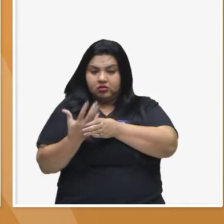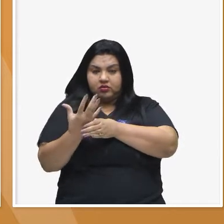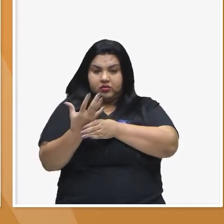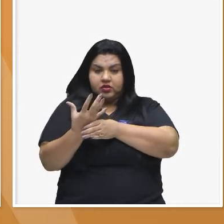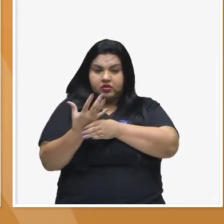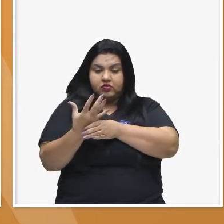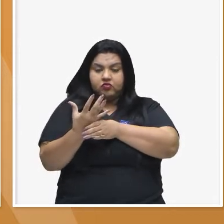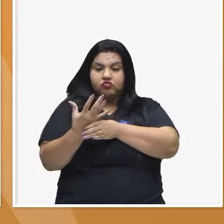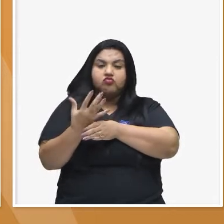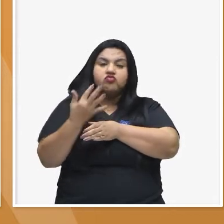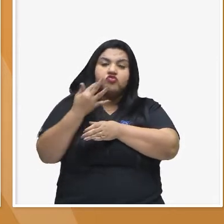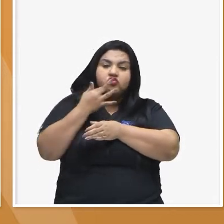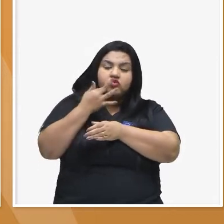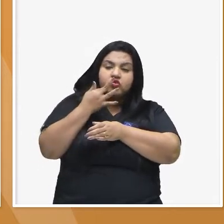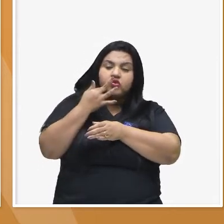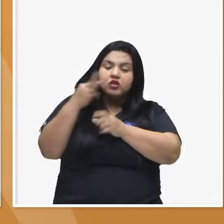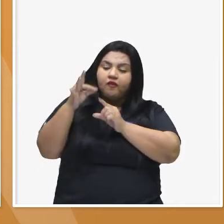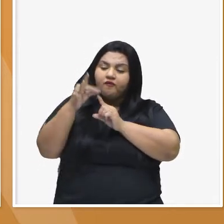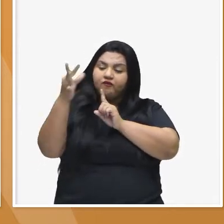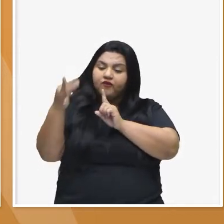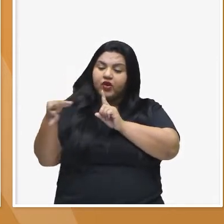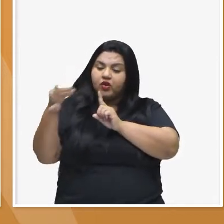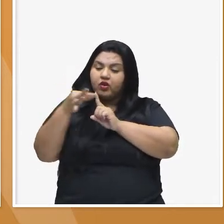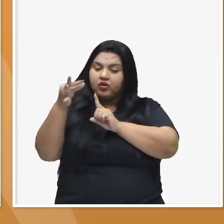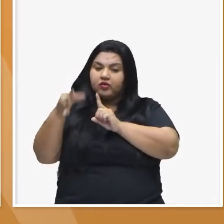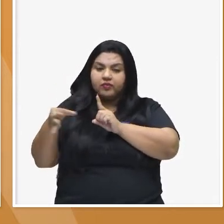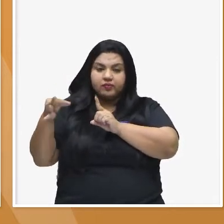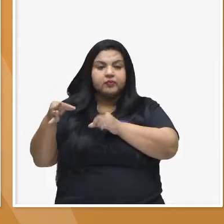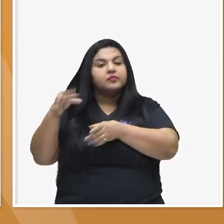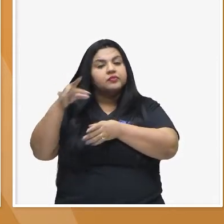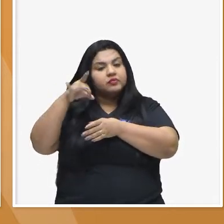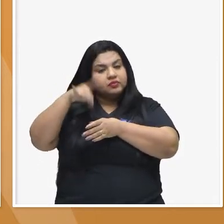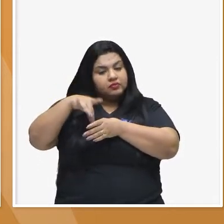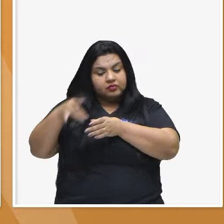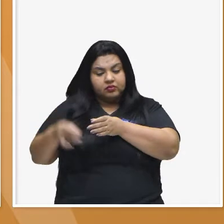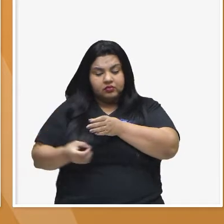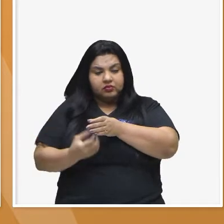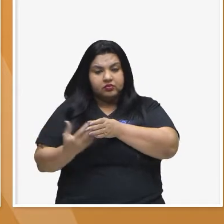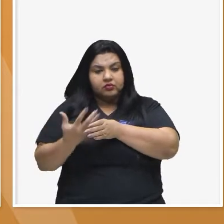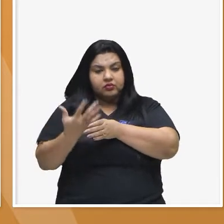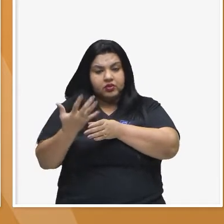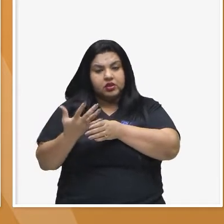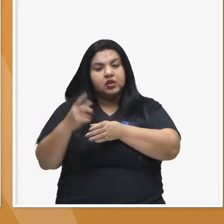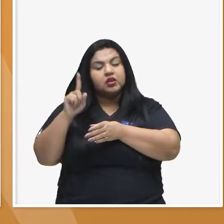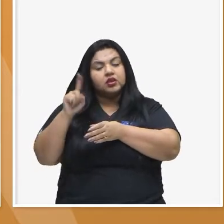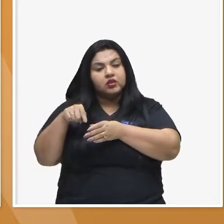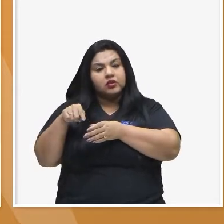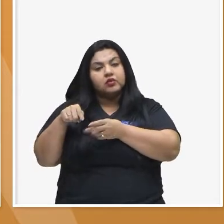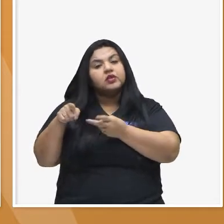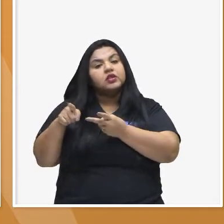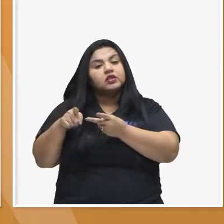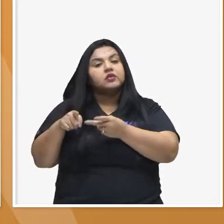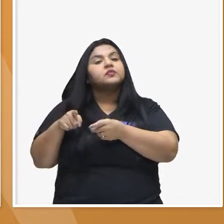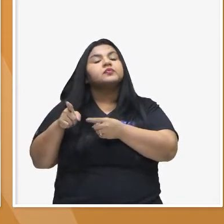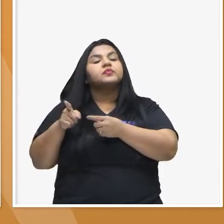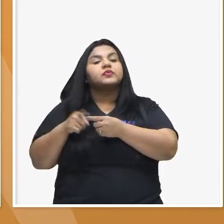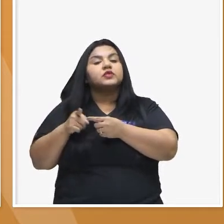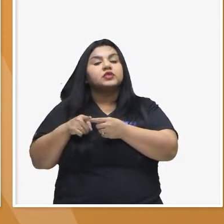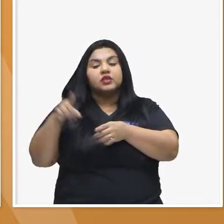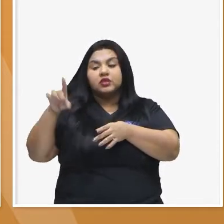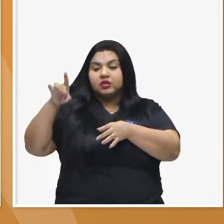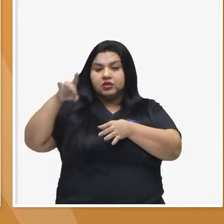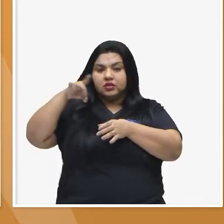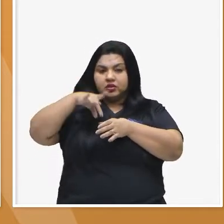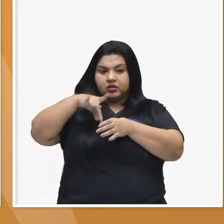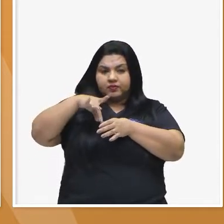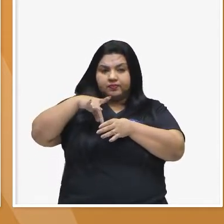ou vai dar flores, mas é uma planta. Aquela semente. Então, isso é uma afirmação. A semente está